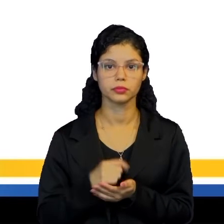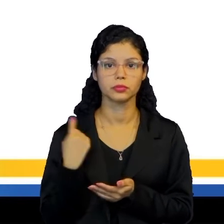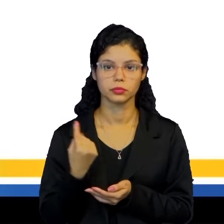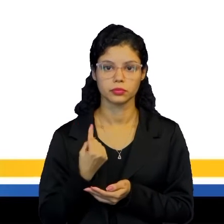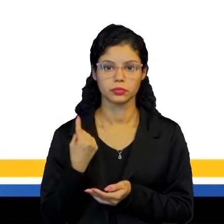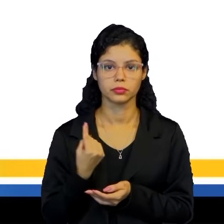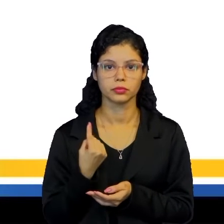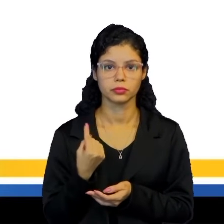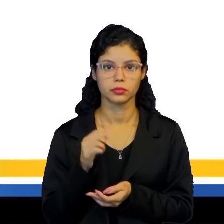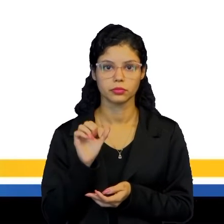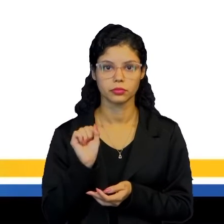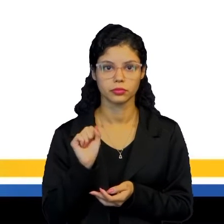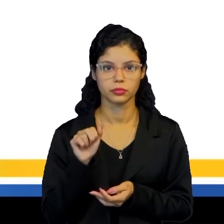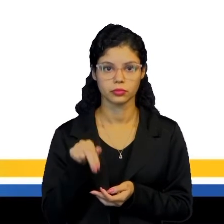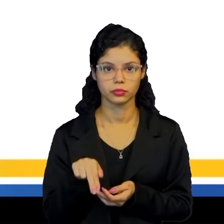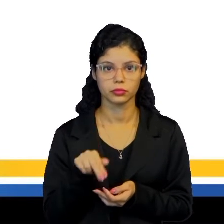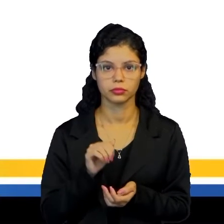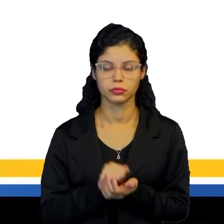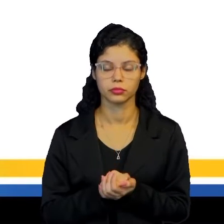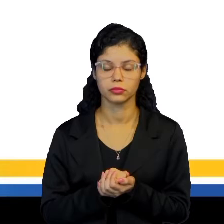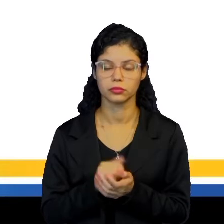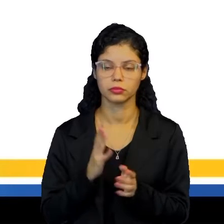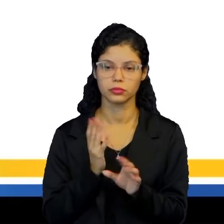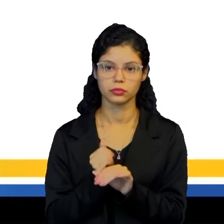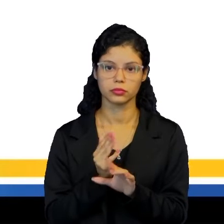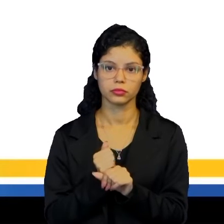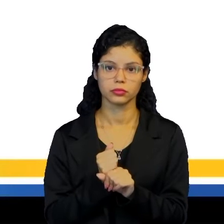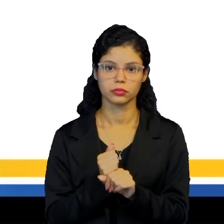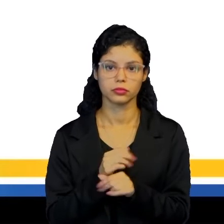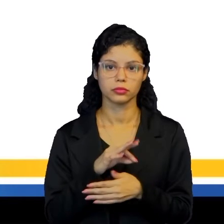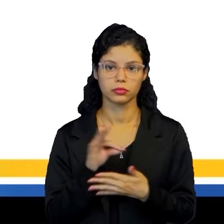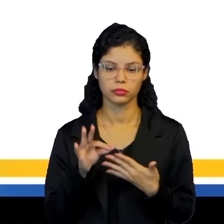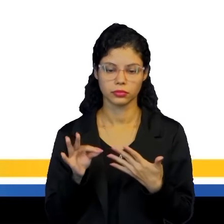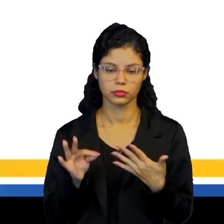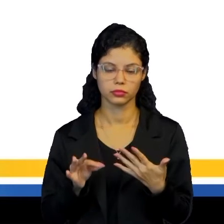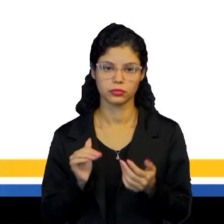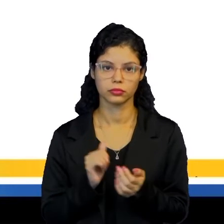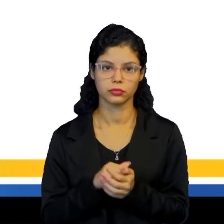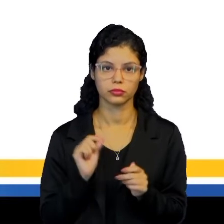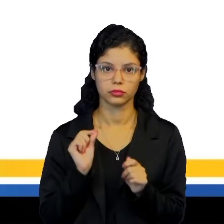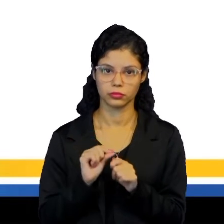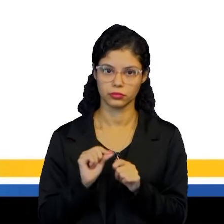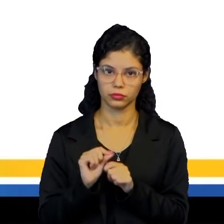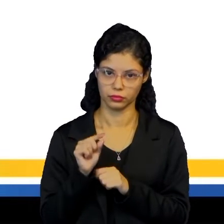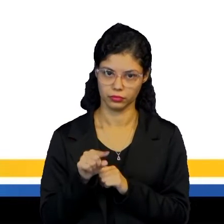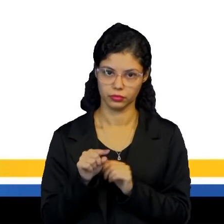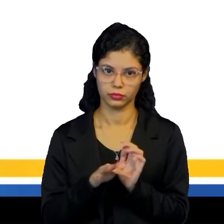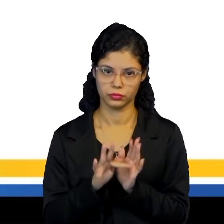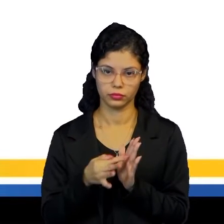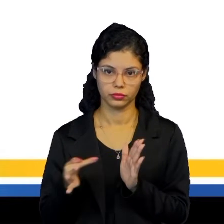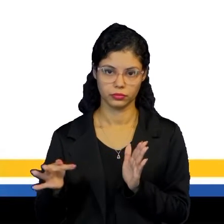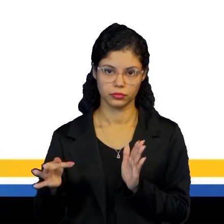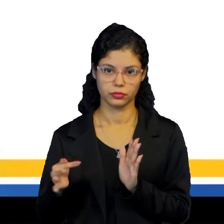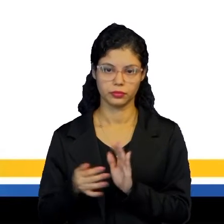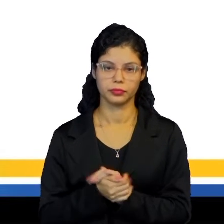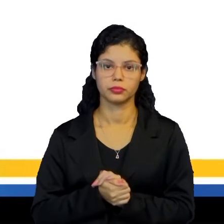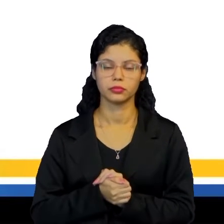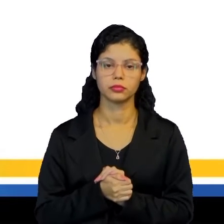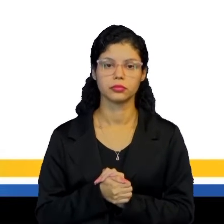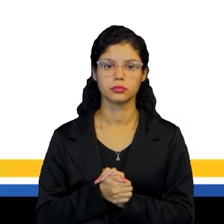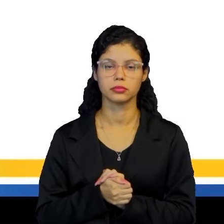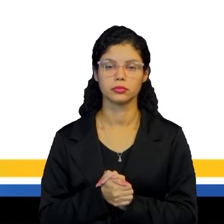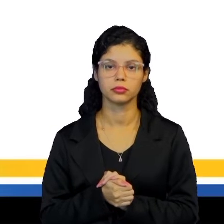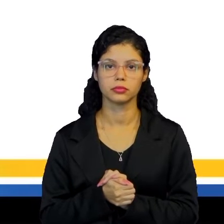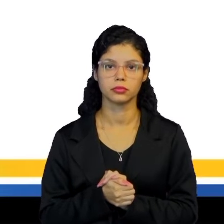isolando os termos do Sn, ou seja, a soma dos elementos, iremos obter a seguinte fórmula, que é a